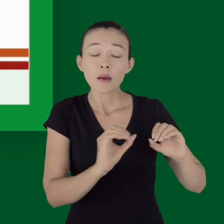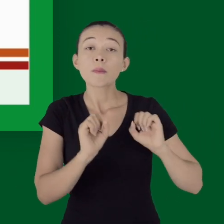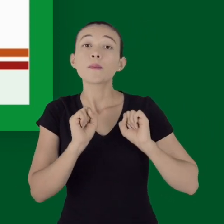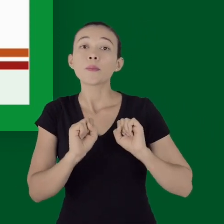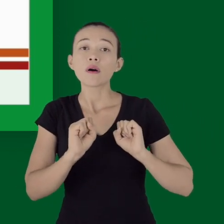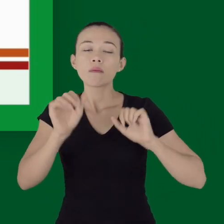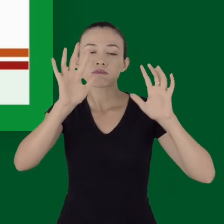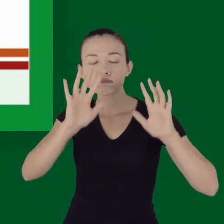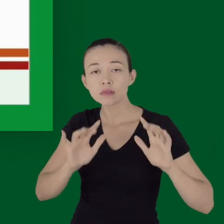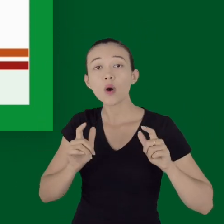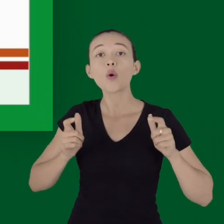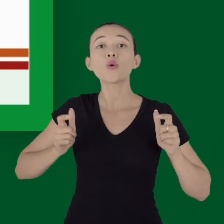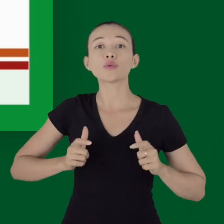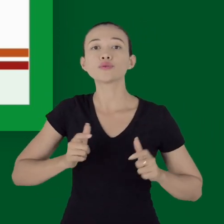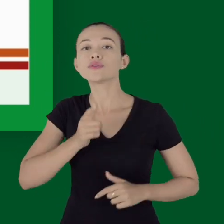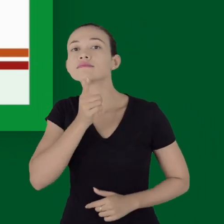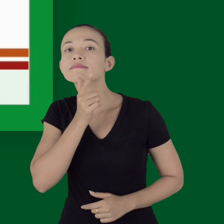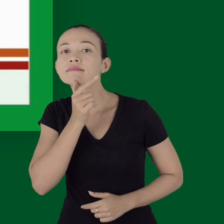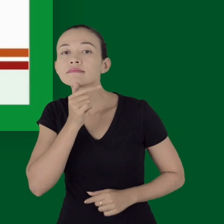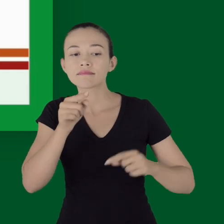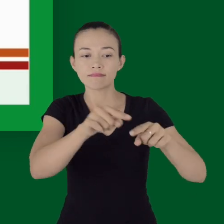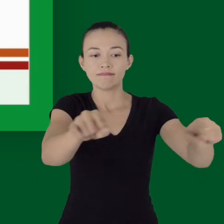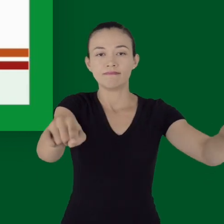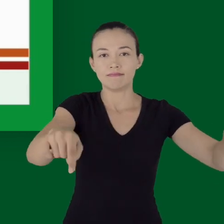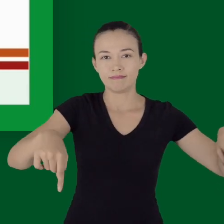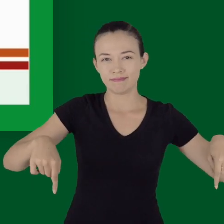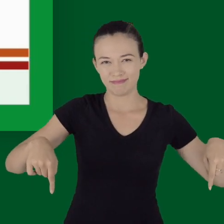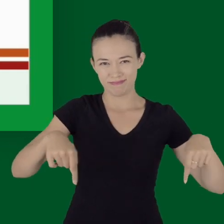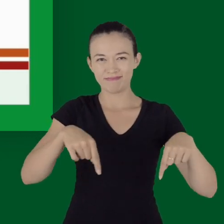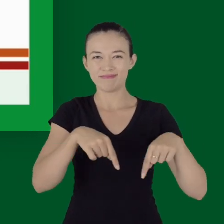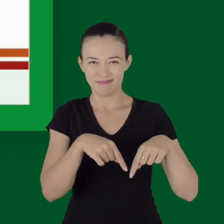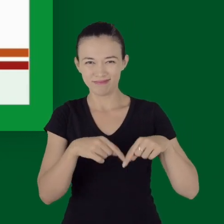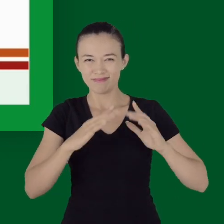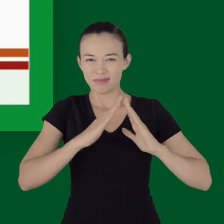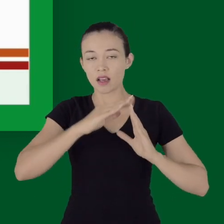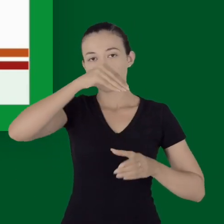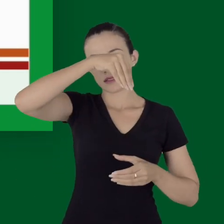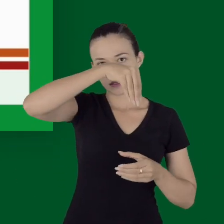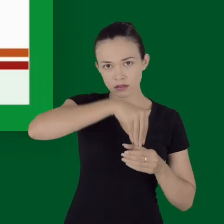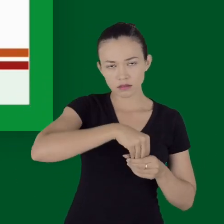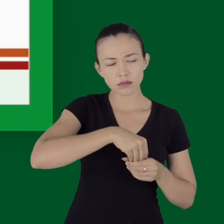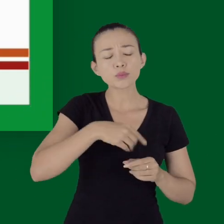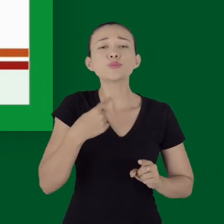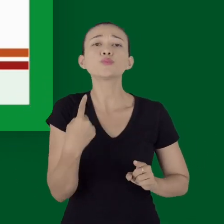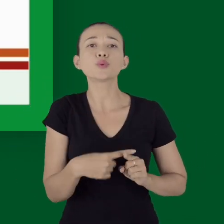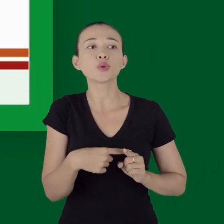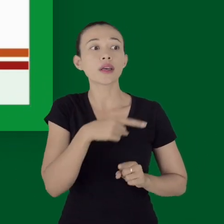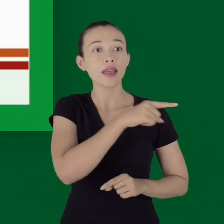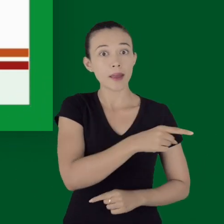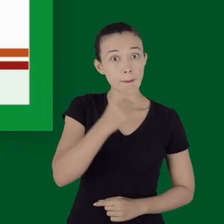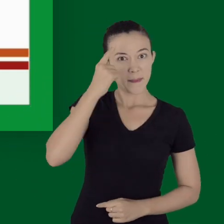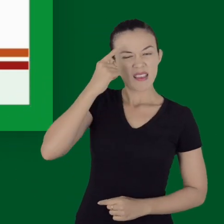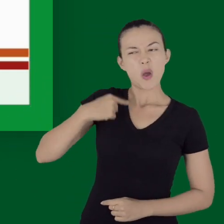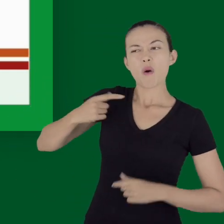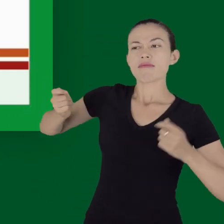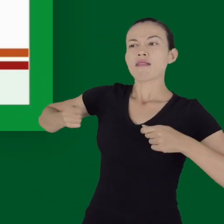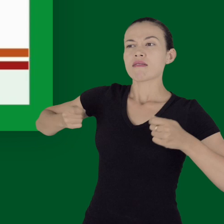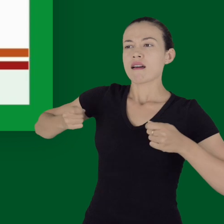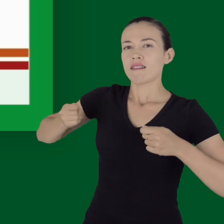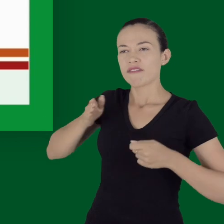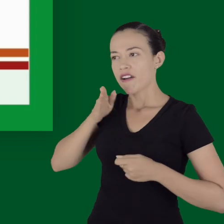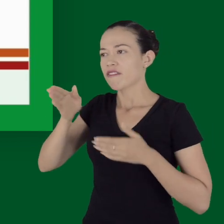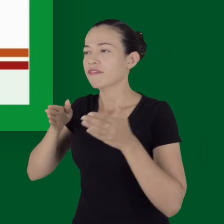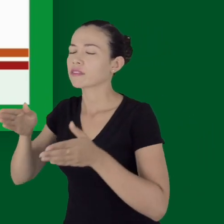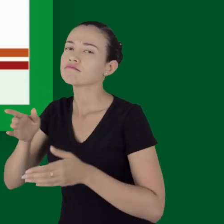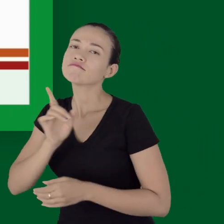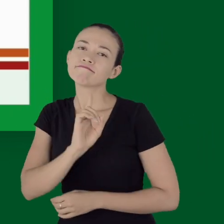mais em piscinas domiciliares, né? E por quê? Porque não nadadores iniciantes, eles